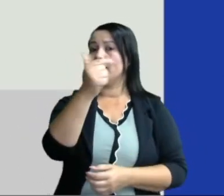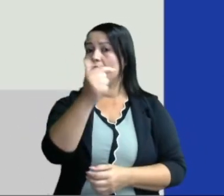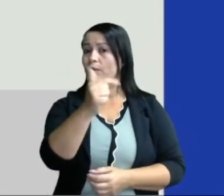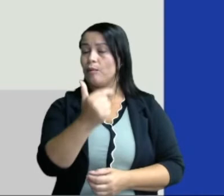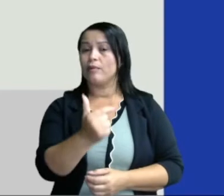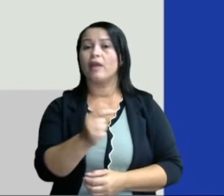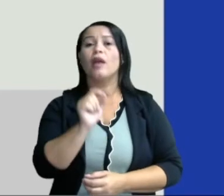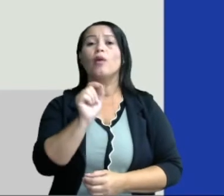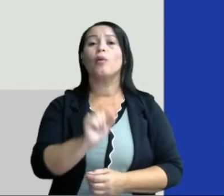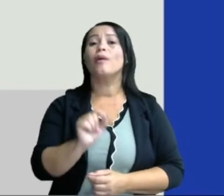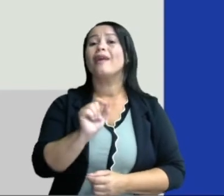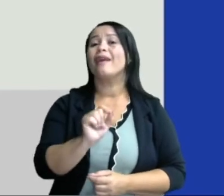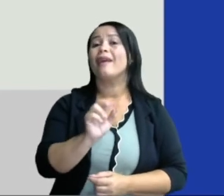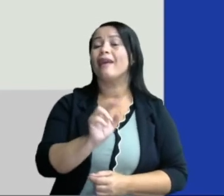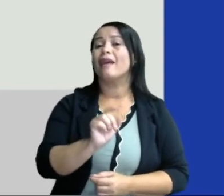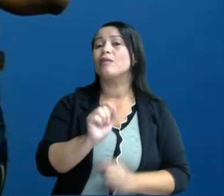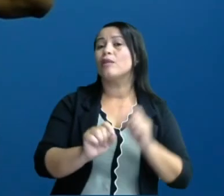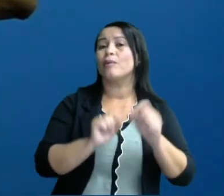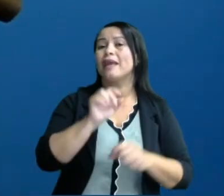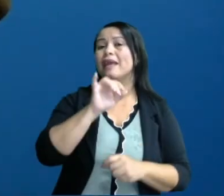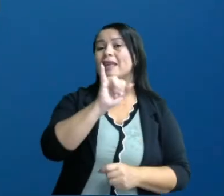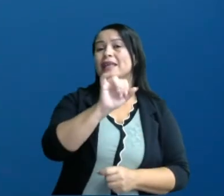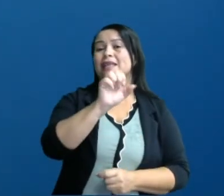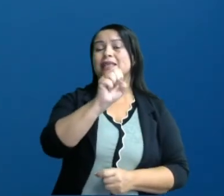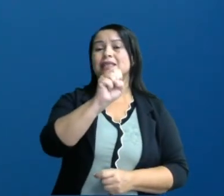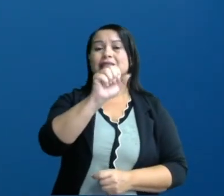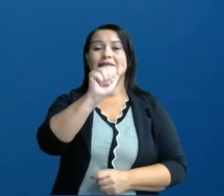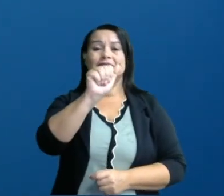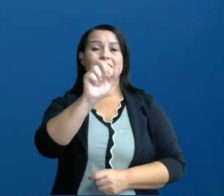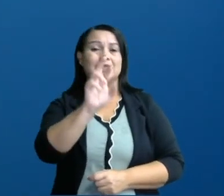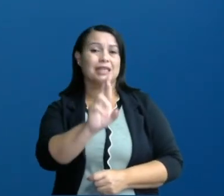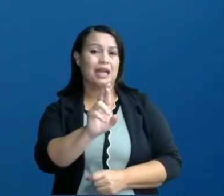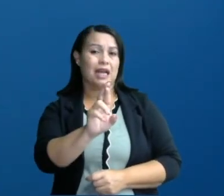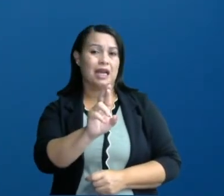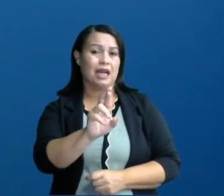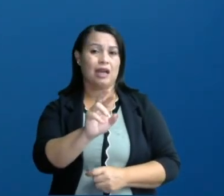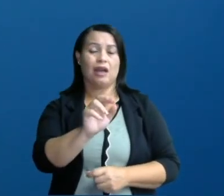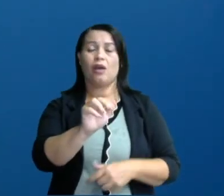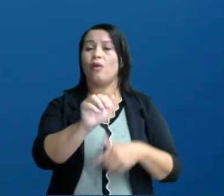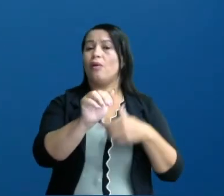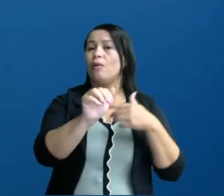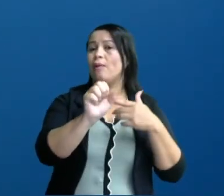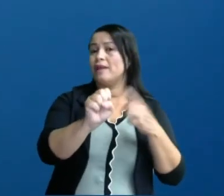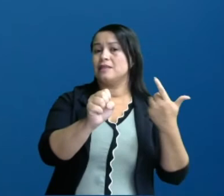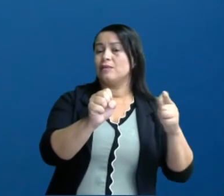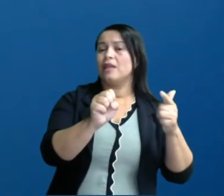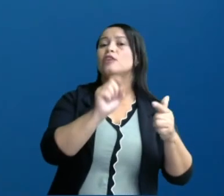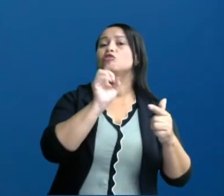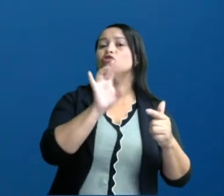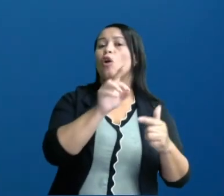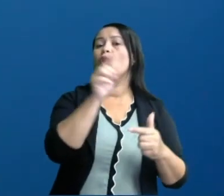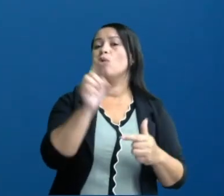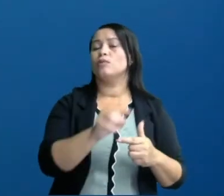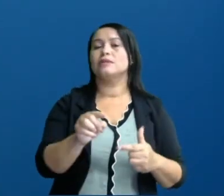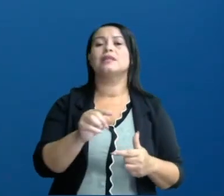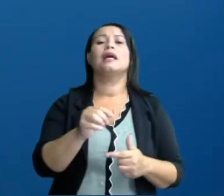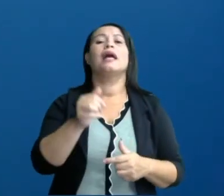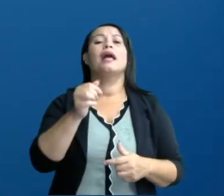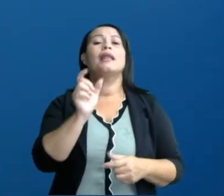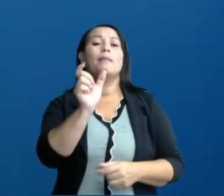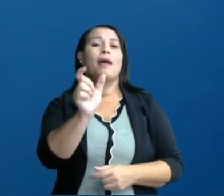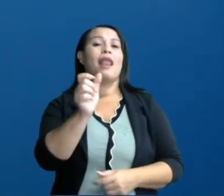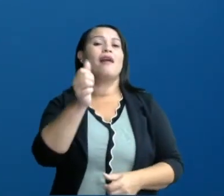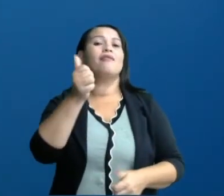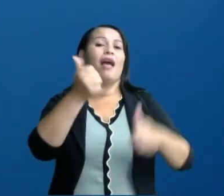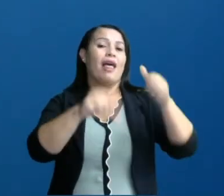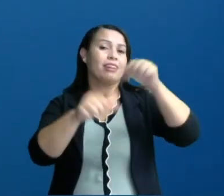existe isar com S, só existe isar com Z, tá? E na palavra análise, a gente